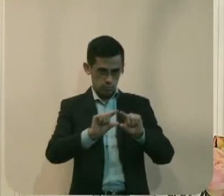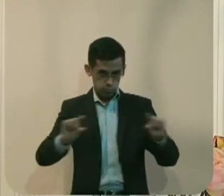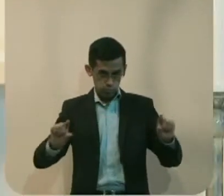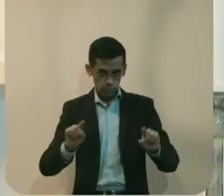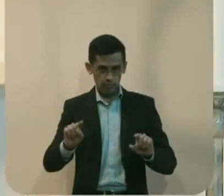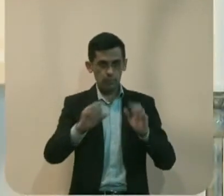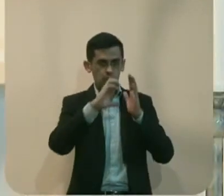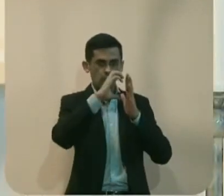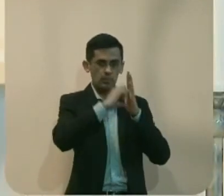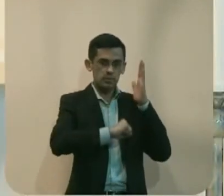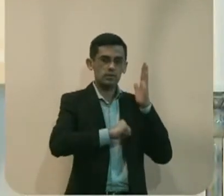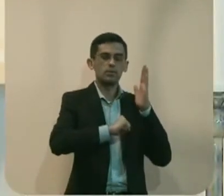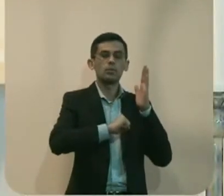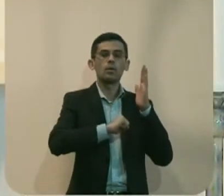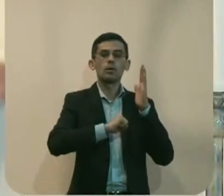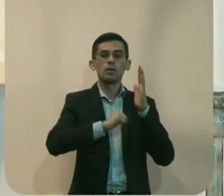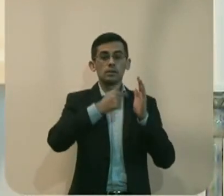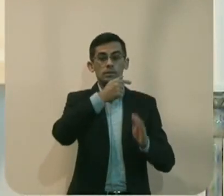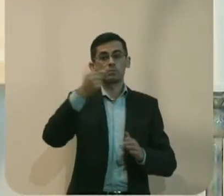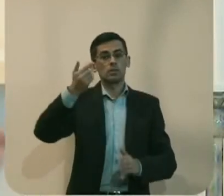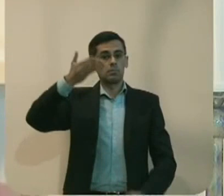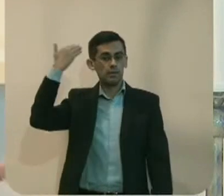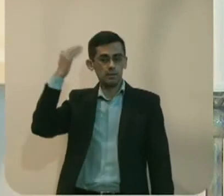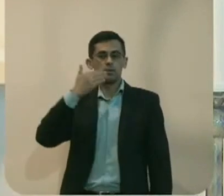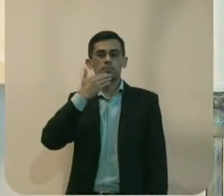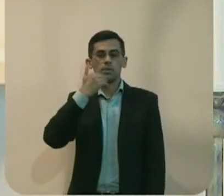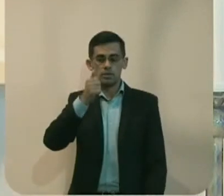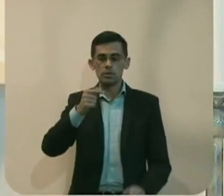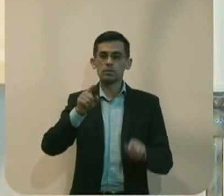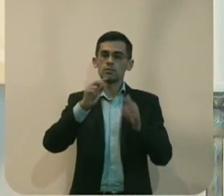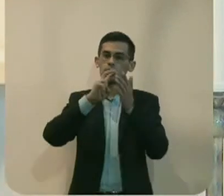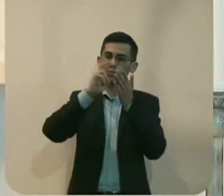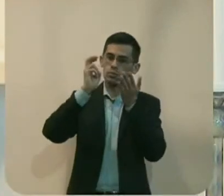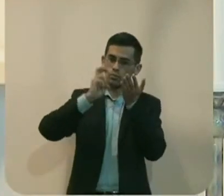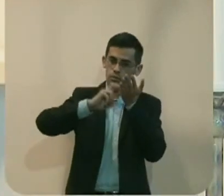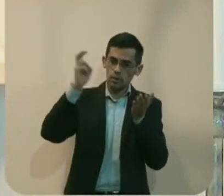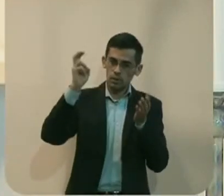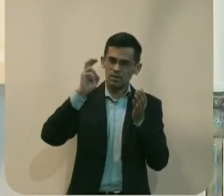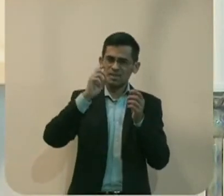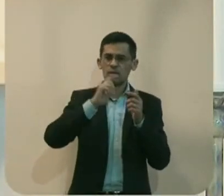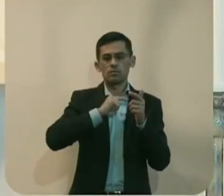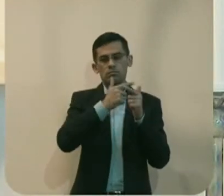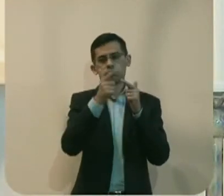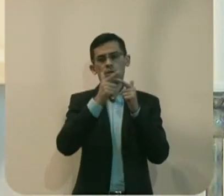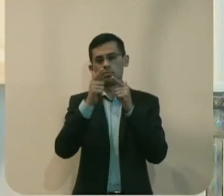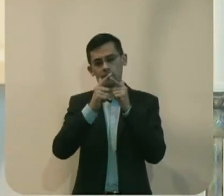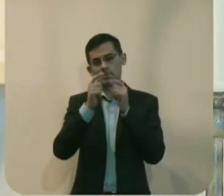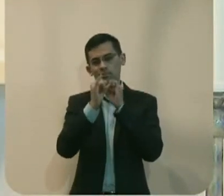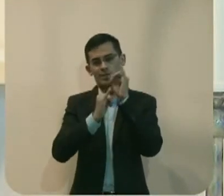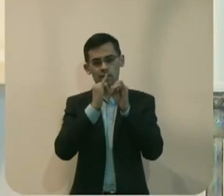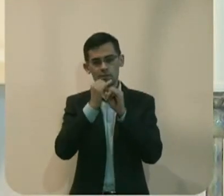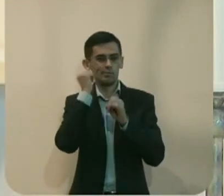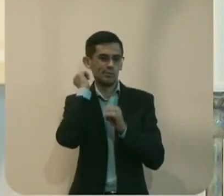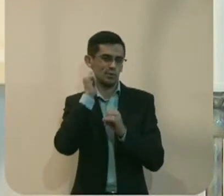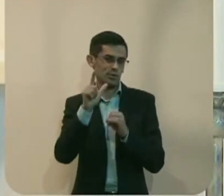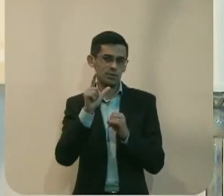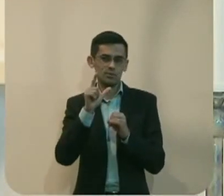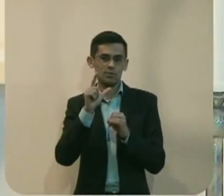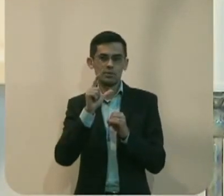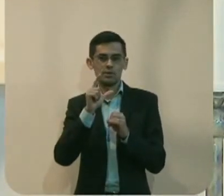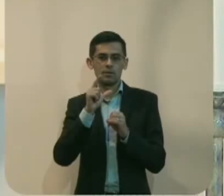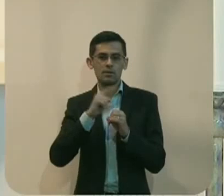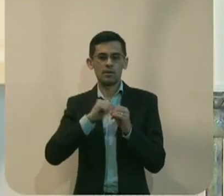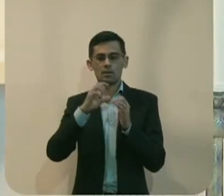ali. Semana passada eu pedi isso no culto da manhã, nós tivemos um problema técnico e não conseguimos